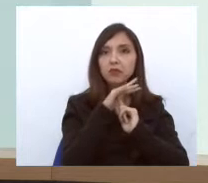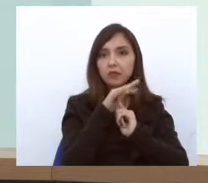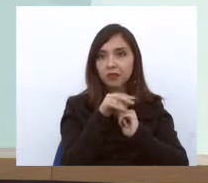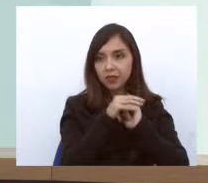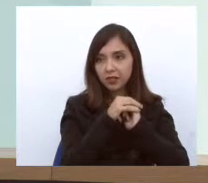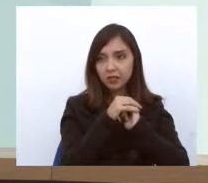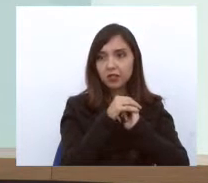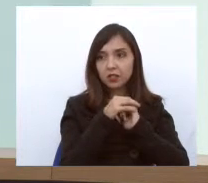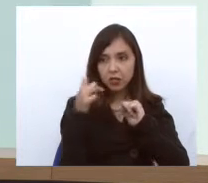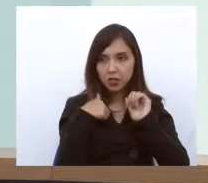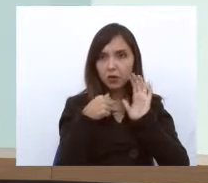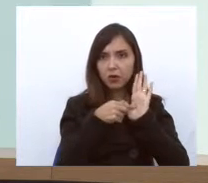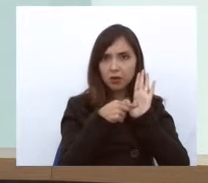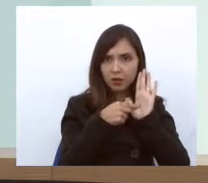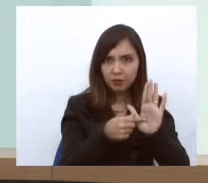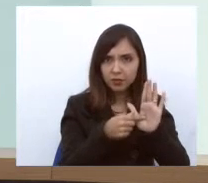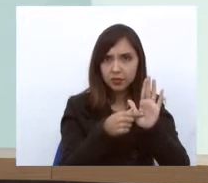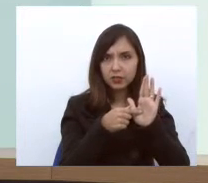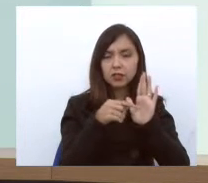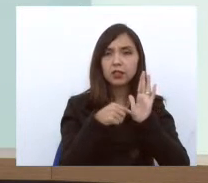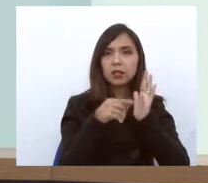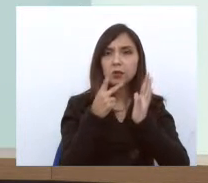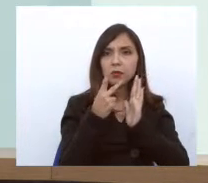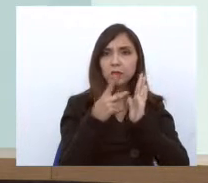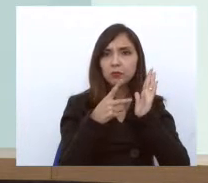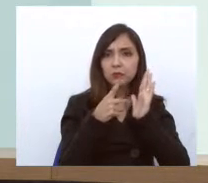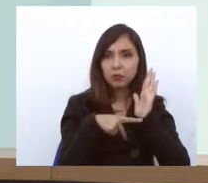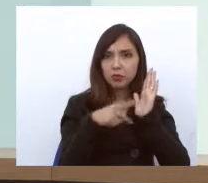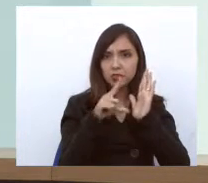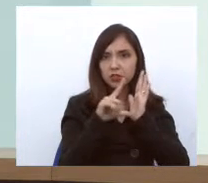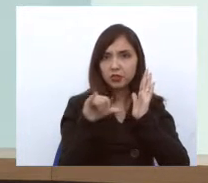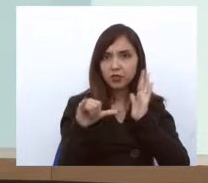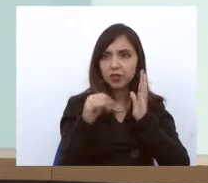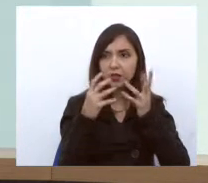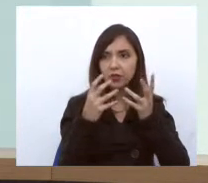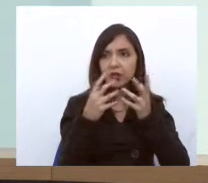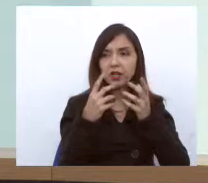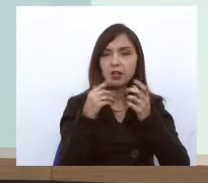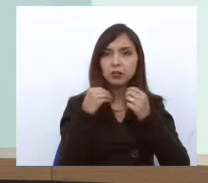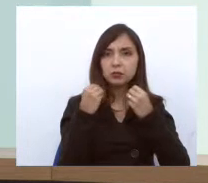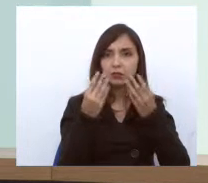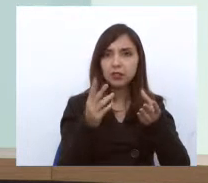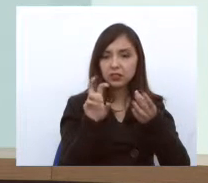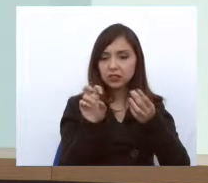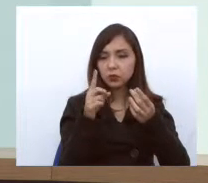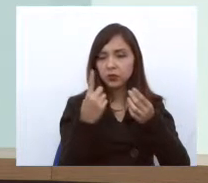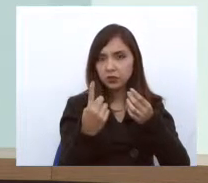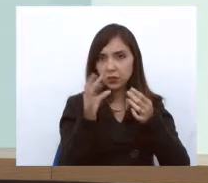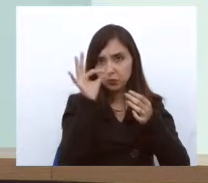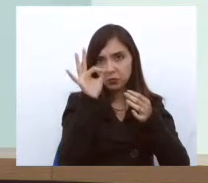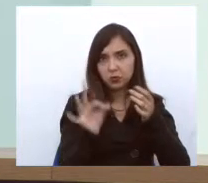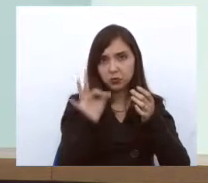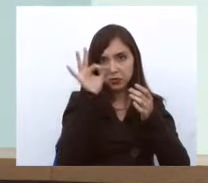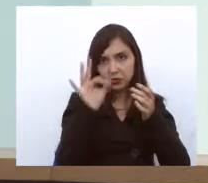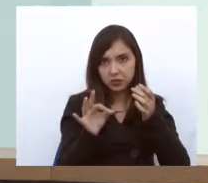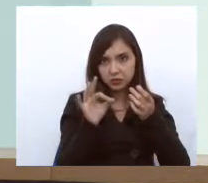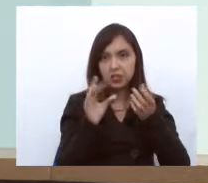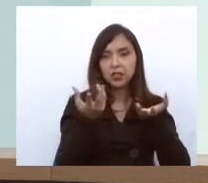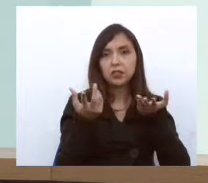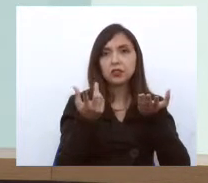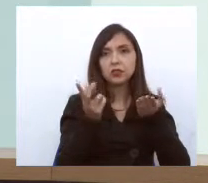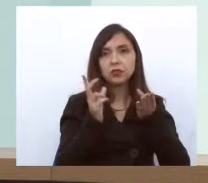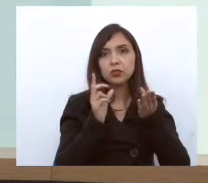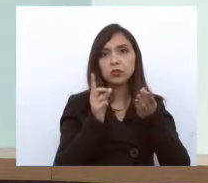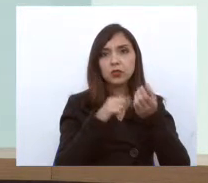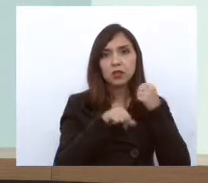exemplo. Eu posso apresentar um projeto de lei aqui dizendo que eu quero agora dar 51% de isenção de IPTU sem revogar a